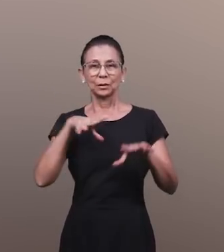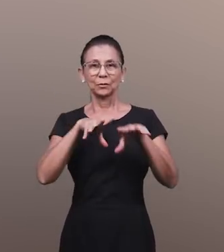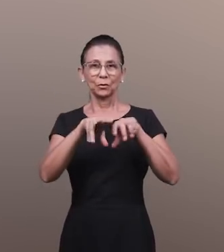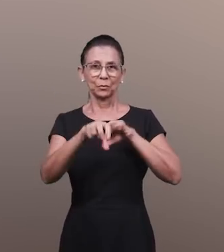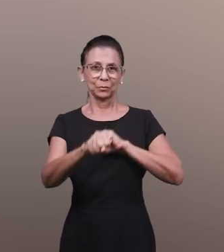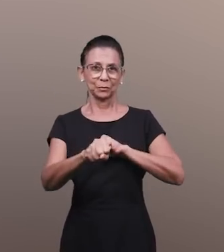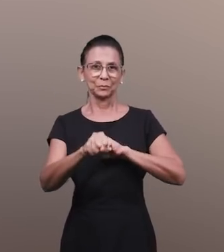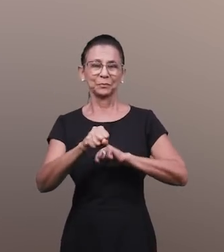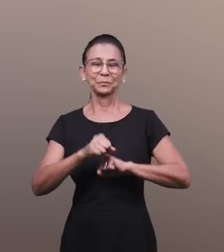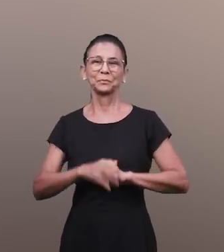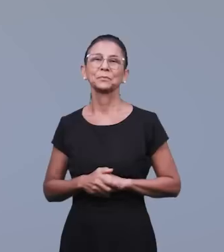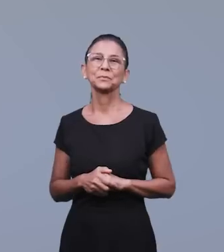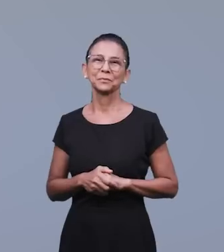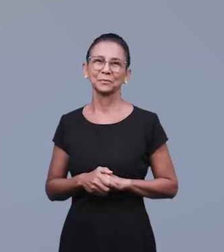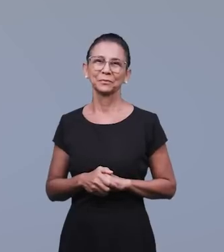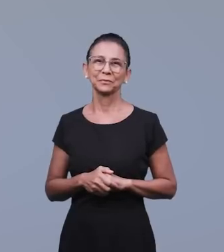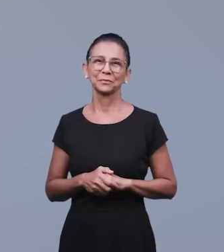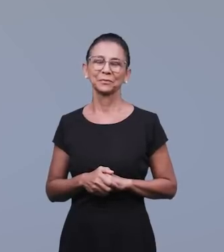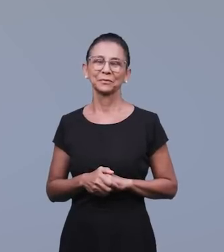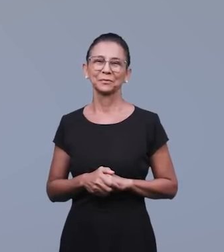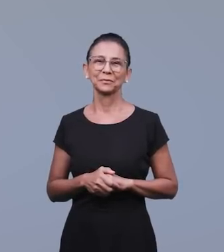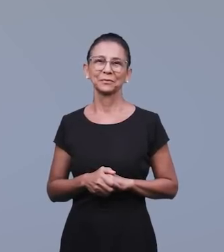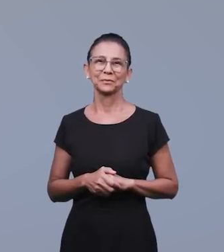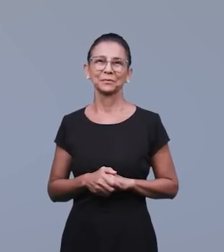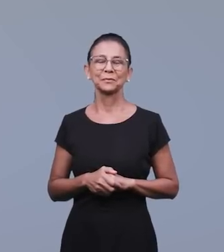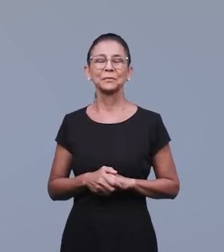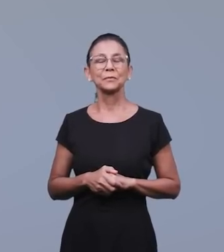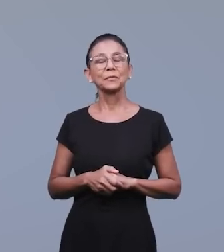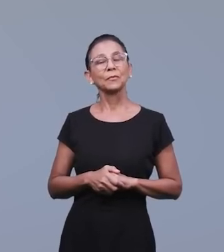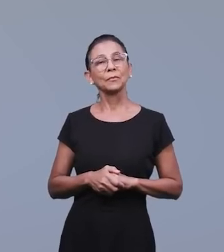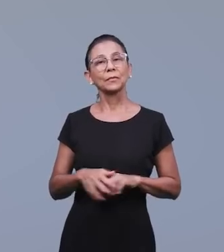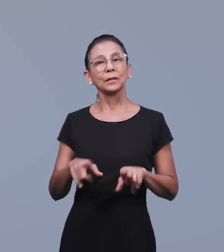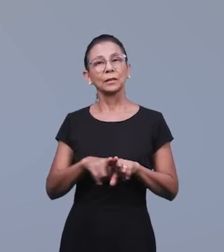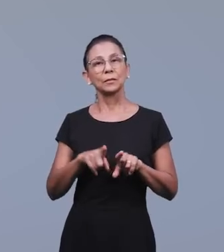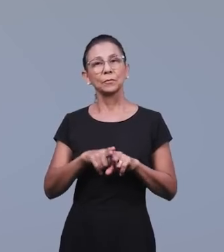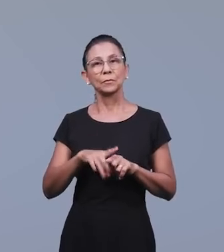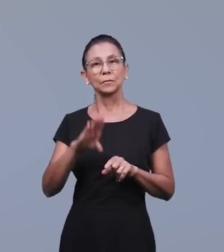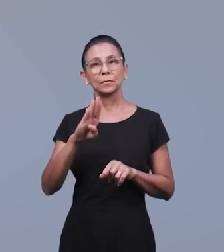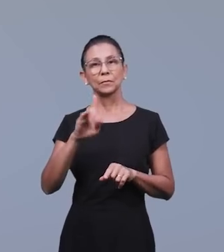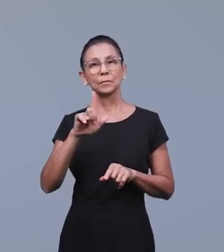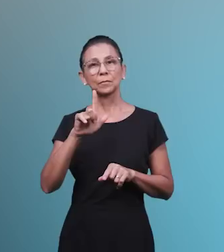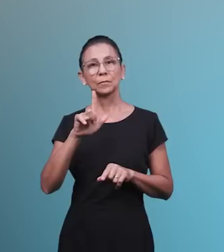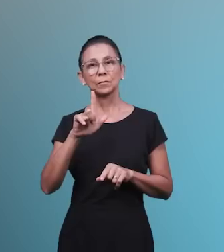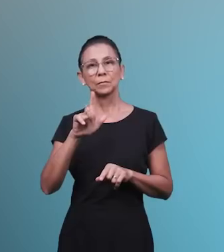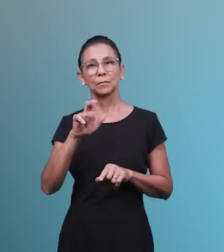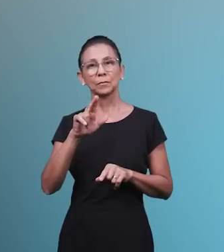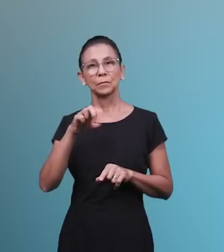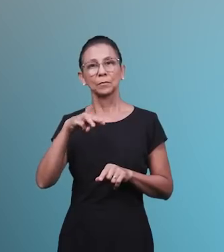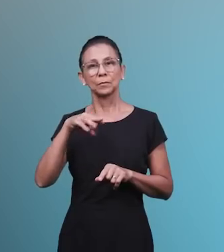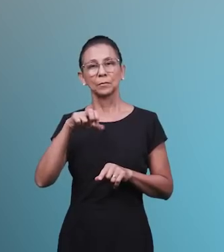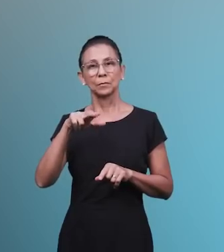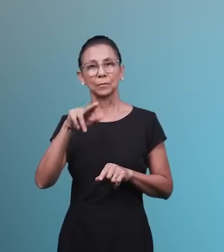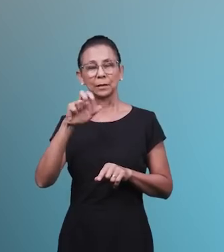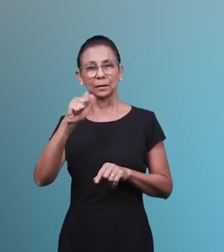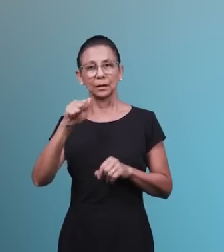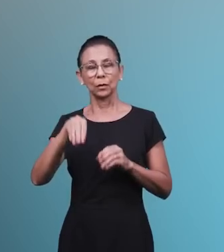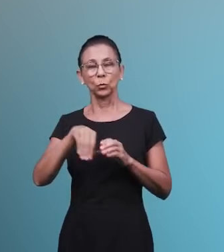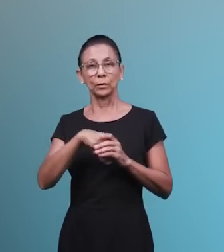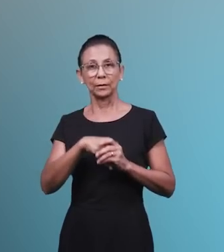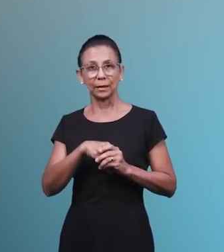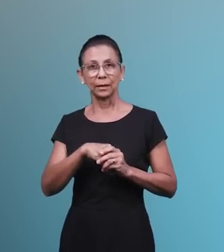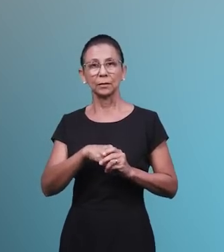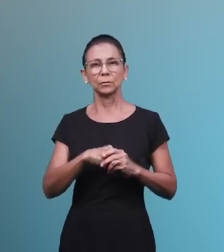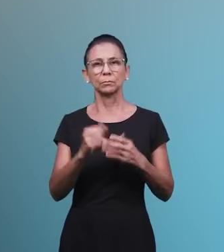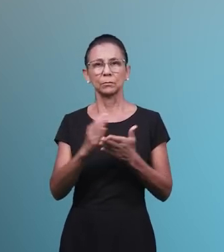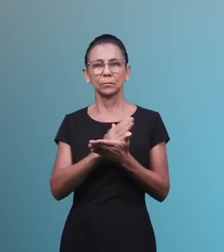curso. Glória a Jesus! E em Blumenau, 150 irmãos das igrejas de Garcia, Gaspar e Timbó se